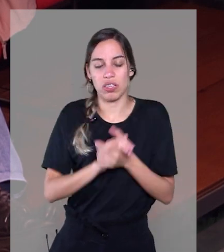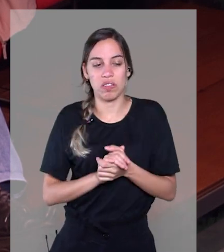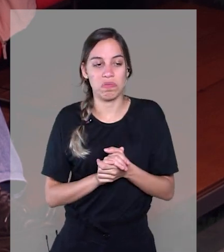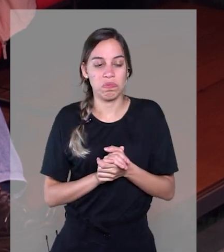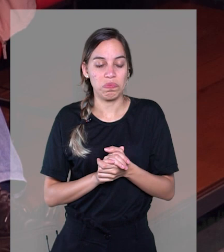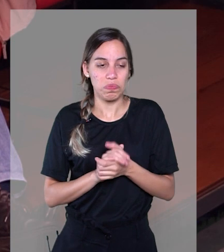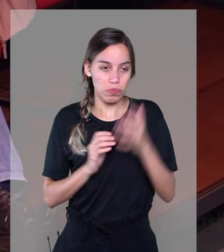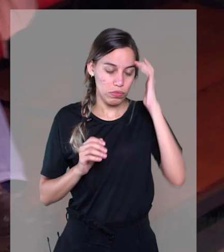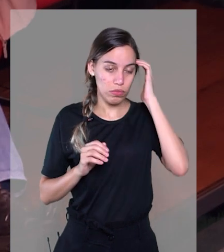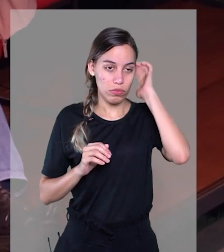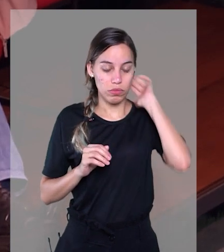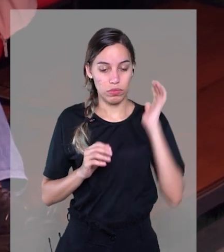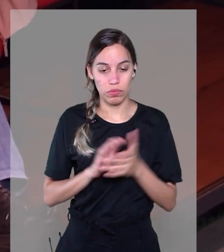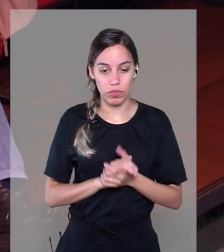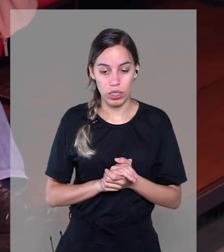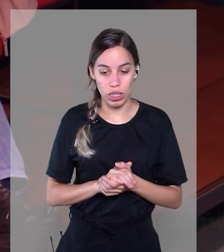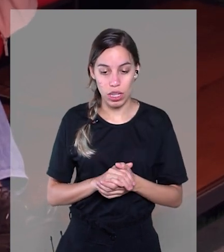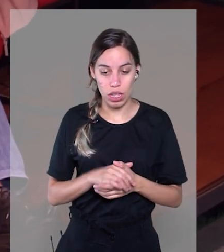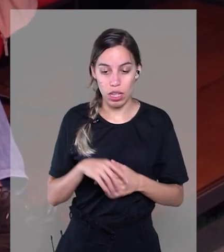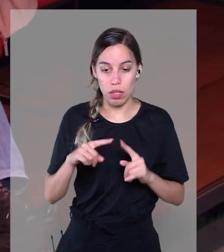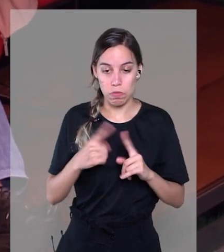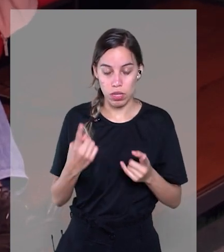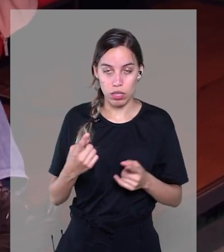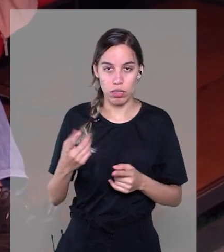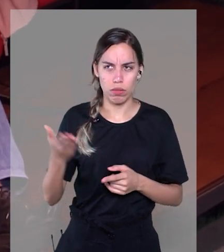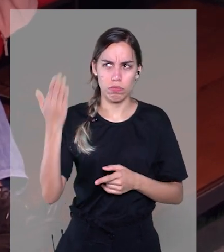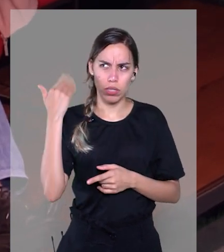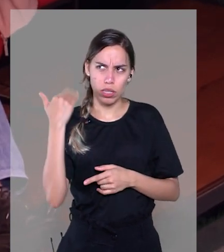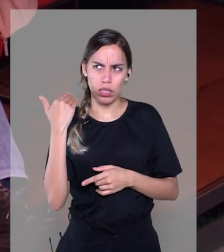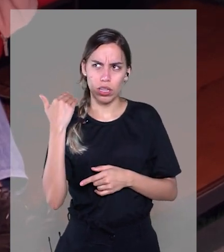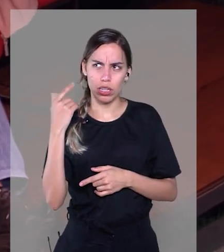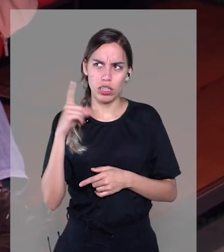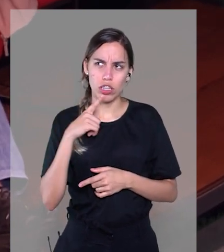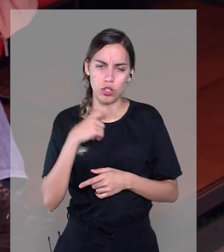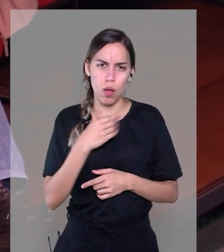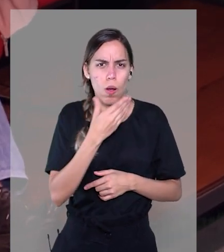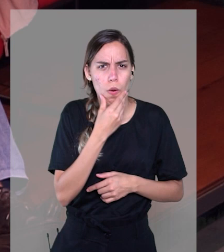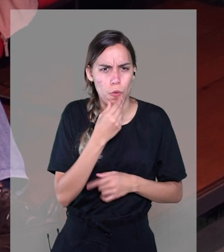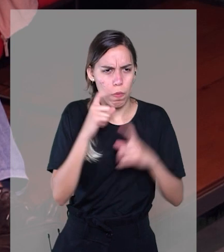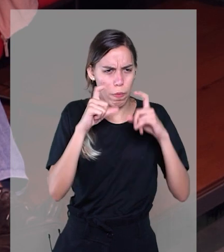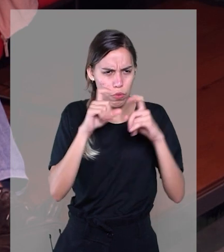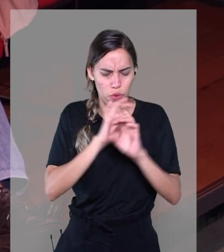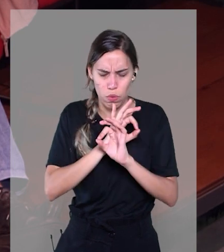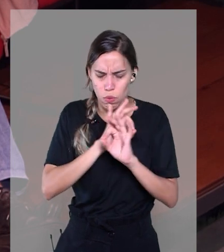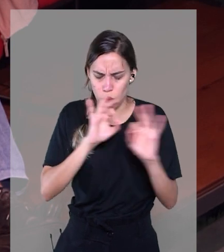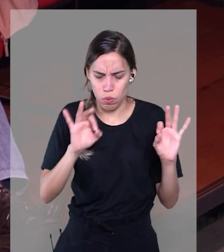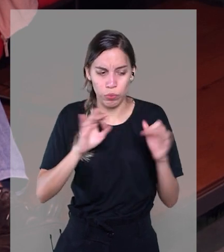fotógrafo, é um grande fotógrafo, mas se você voltar uns tempos atrás, eu digo que tinha o Marc Ferrez, um grande fotógrafo também.